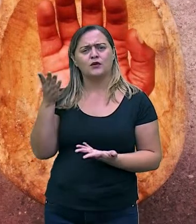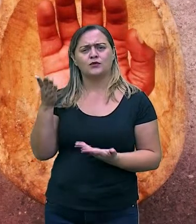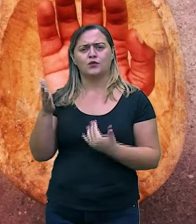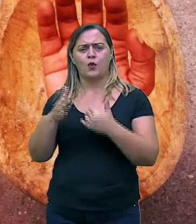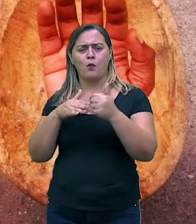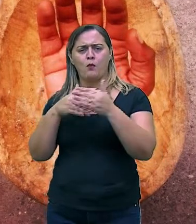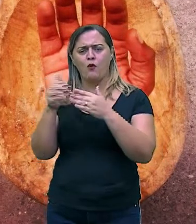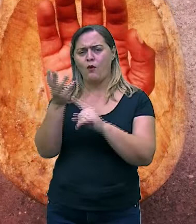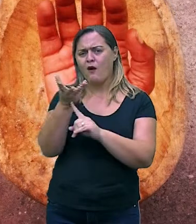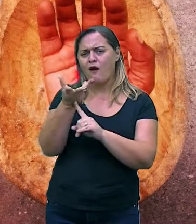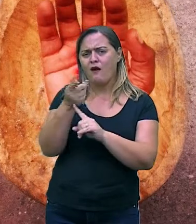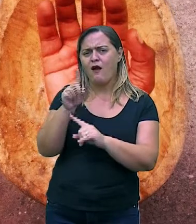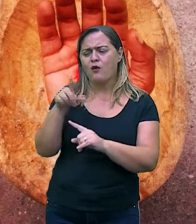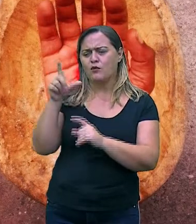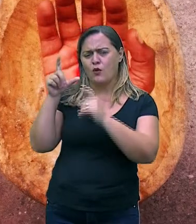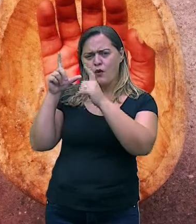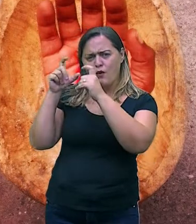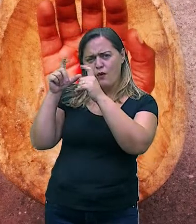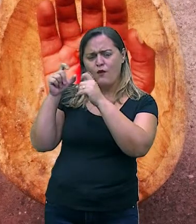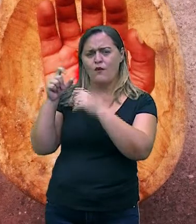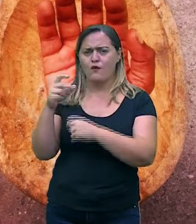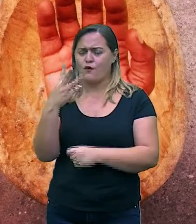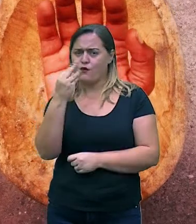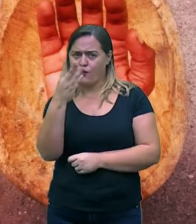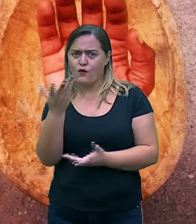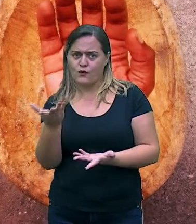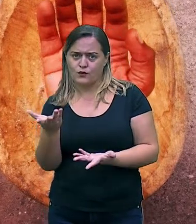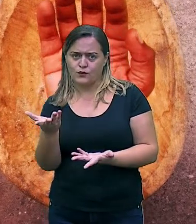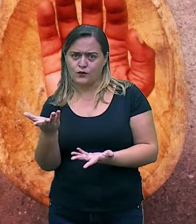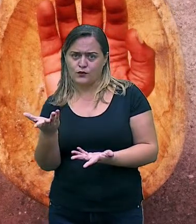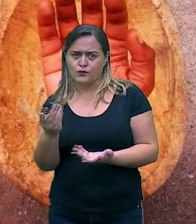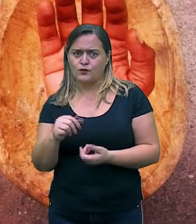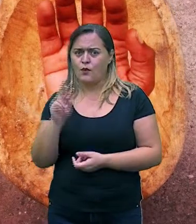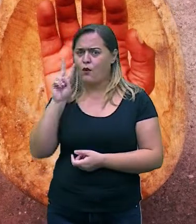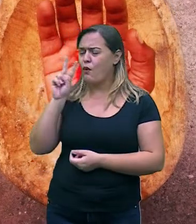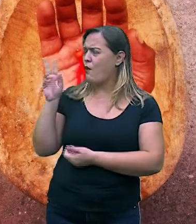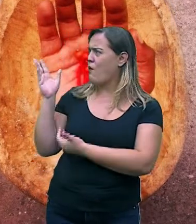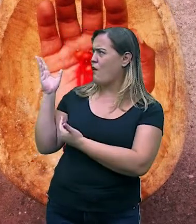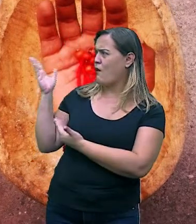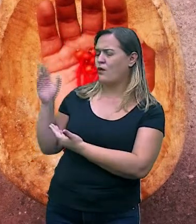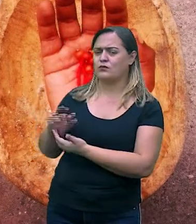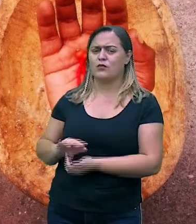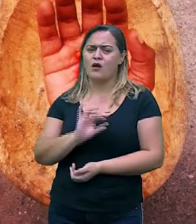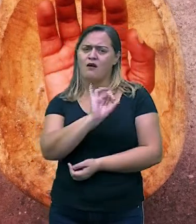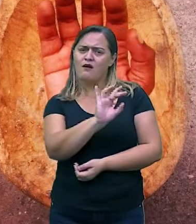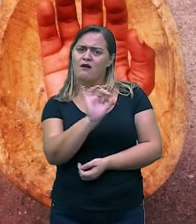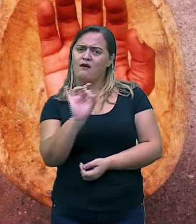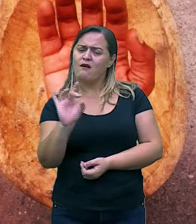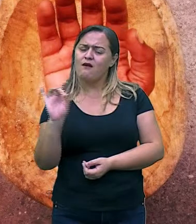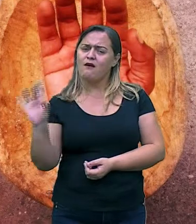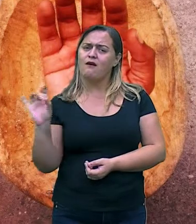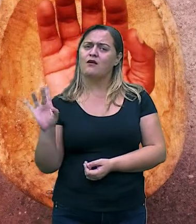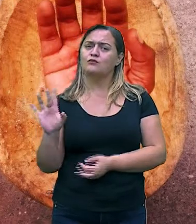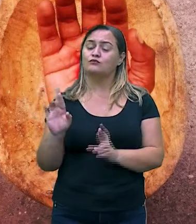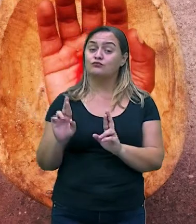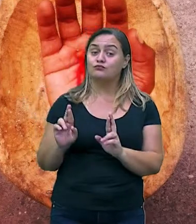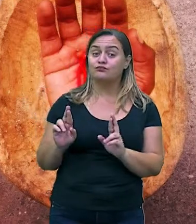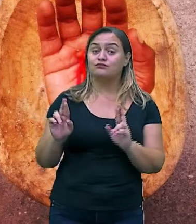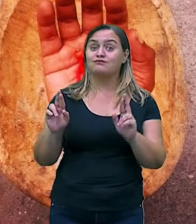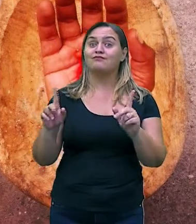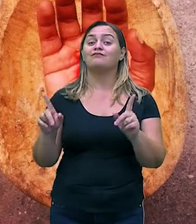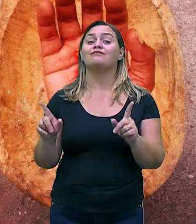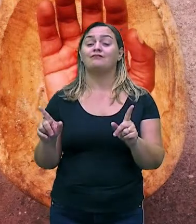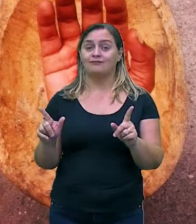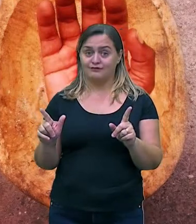Vê que a interação do próprio artista junto com o ambiente, para cada uma das fotografias que você vê ao